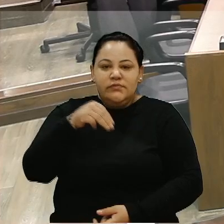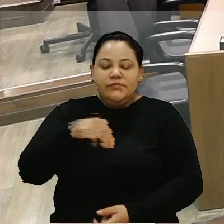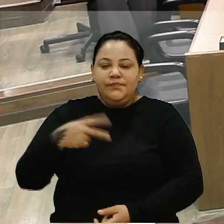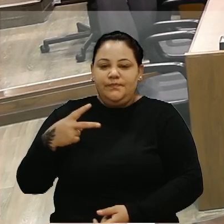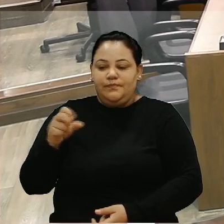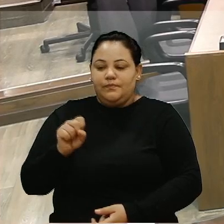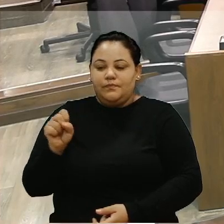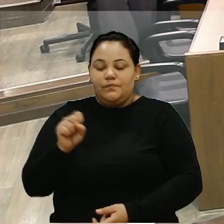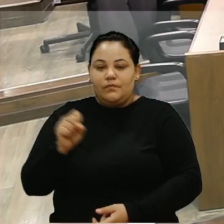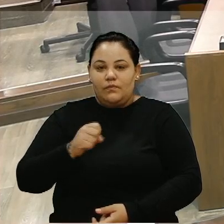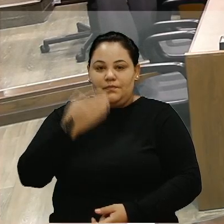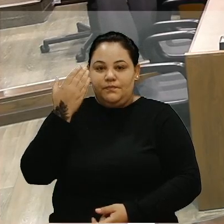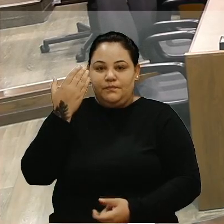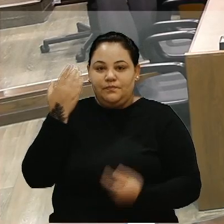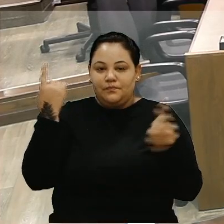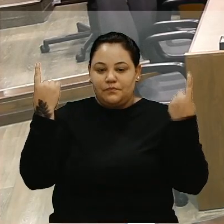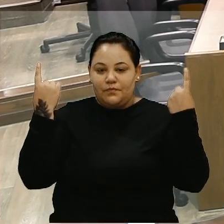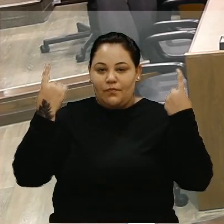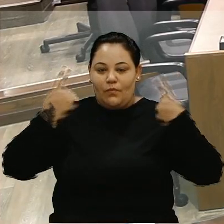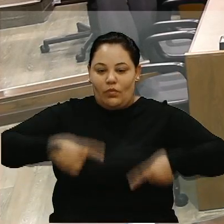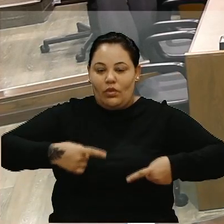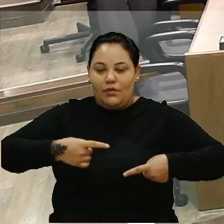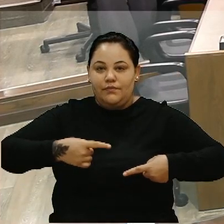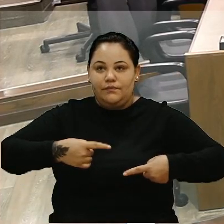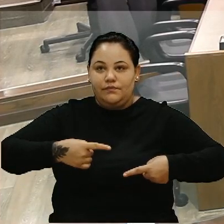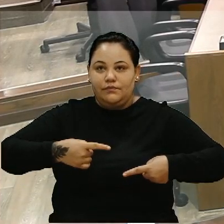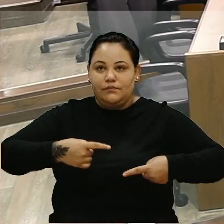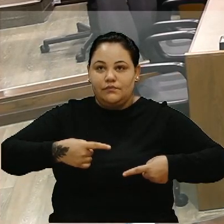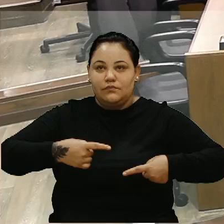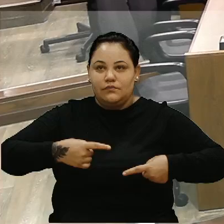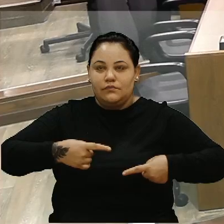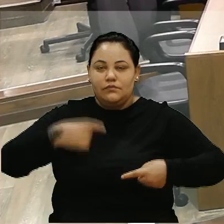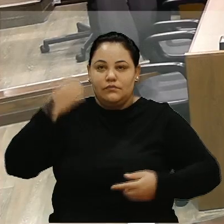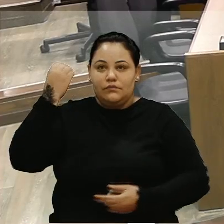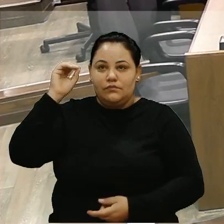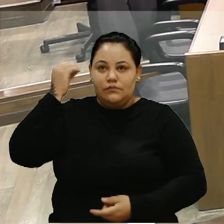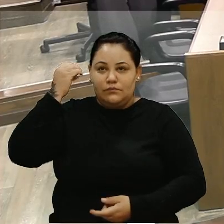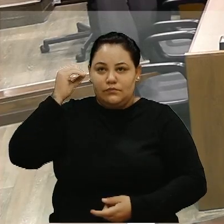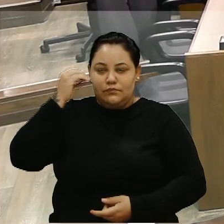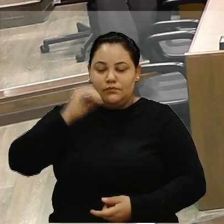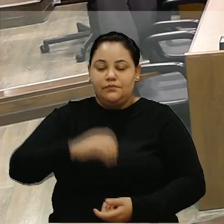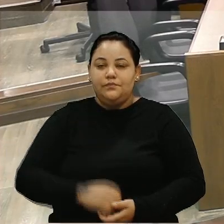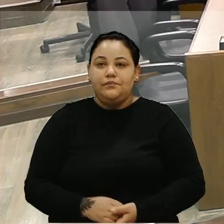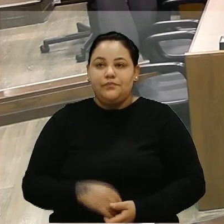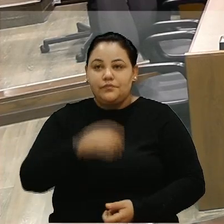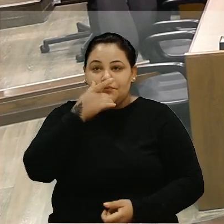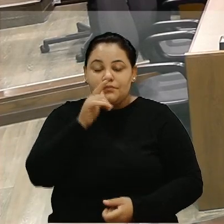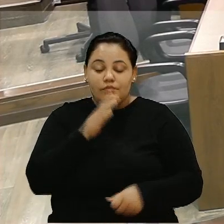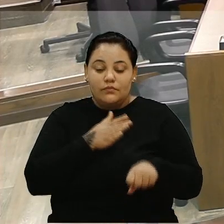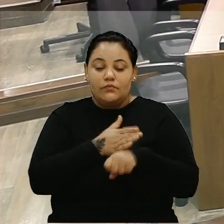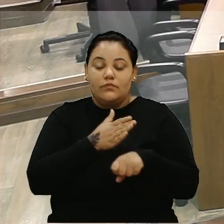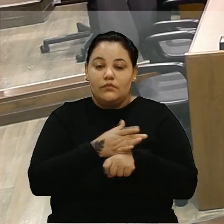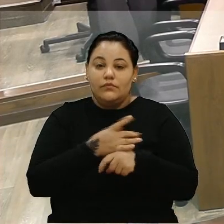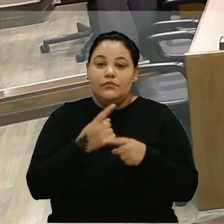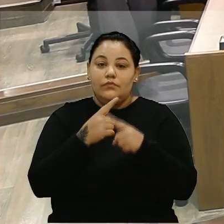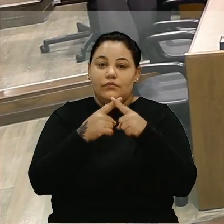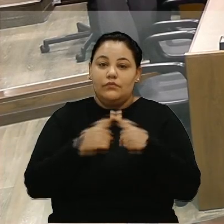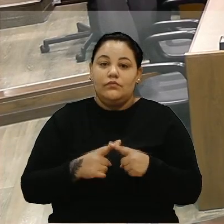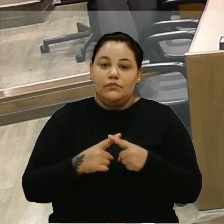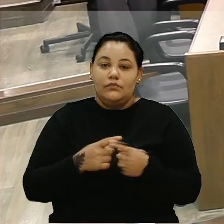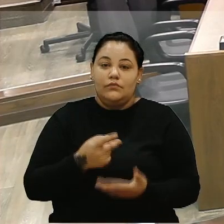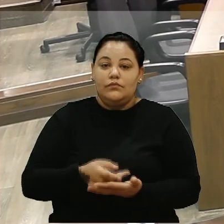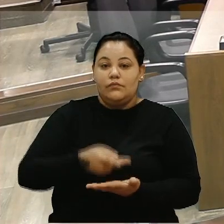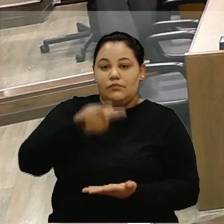de 1.500 metros em competição ocorrida em Sojipa, em Porto Alegre, garantindo a participação na competição Troféu Brasil